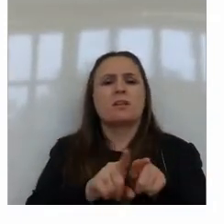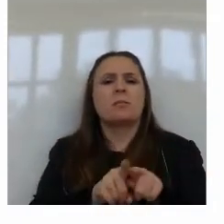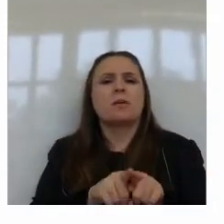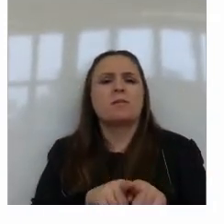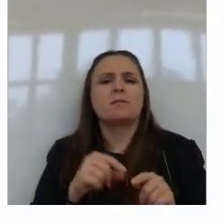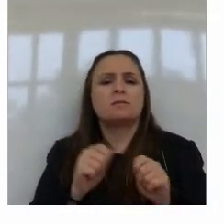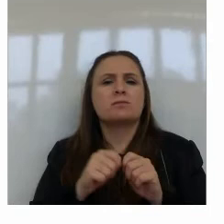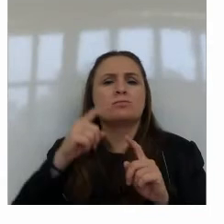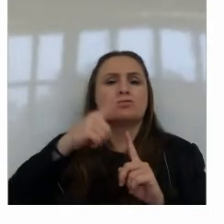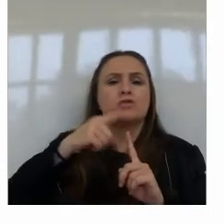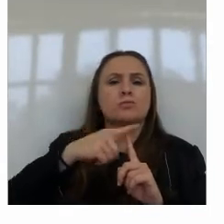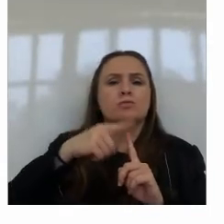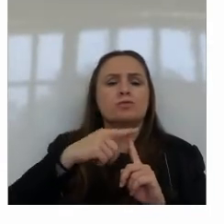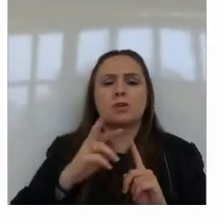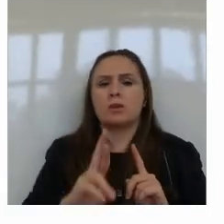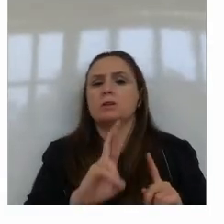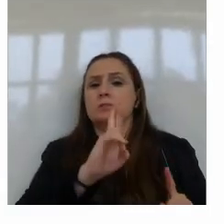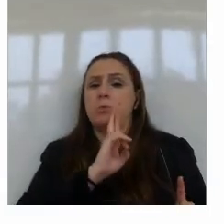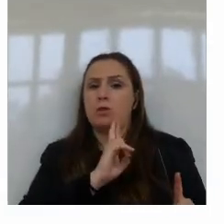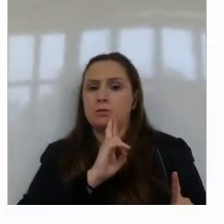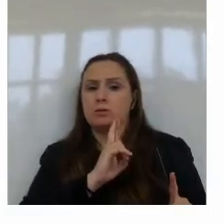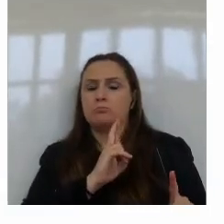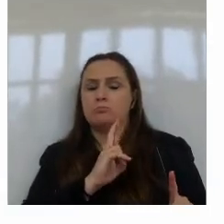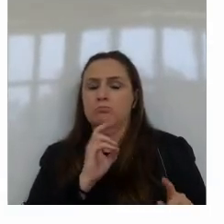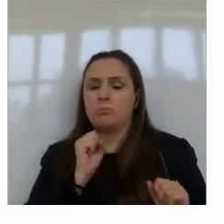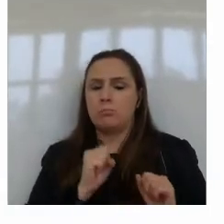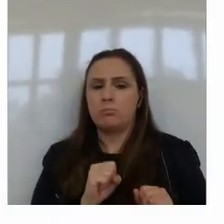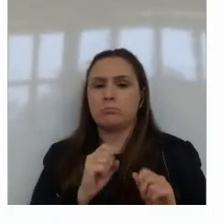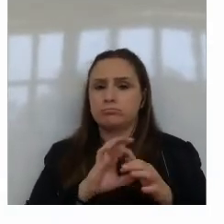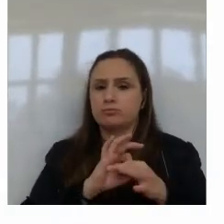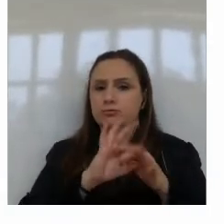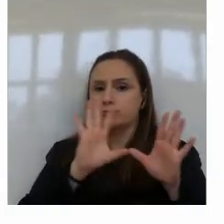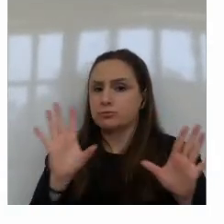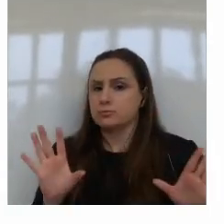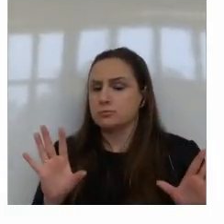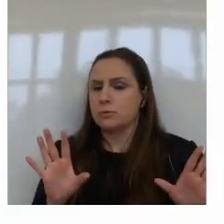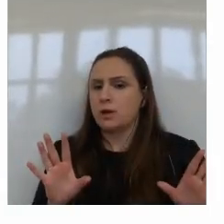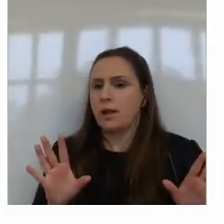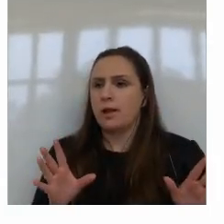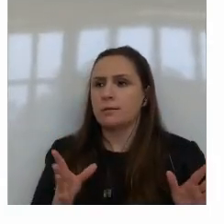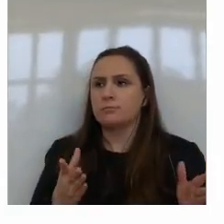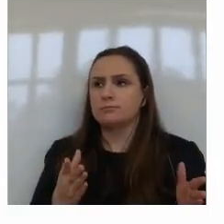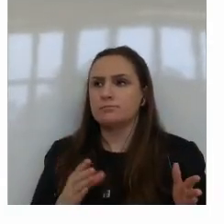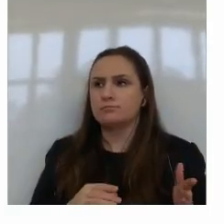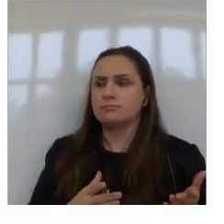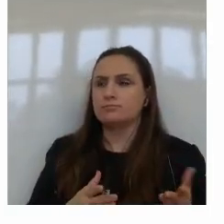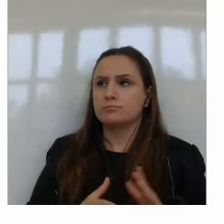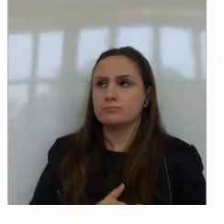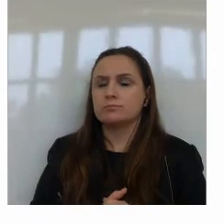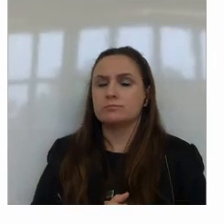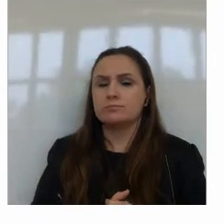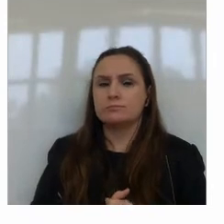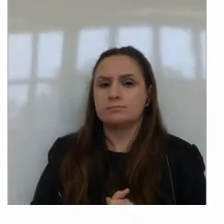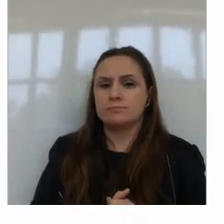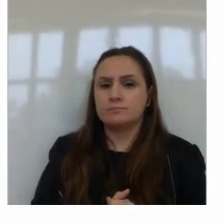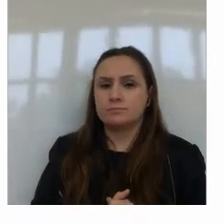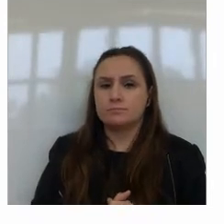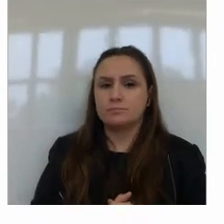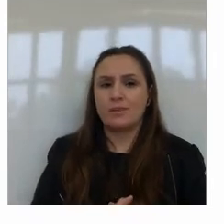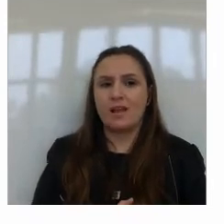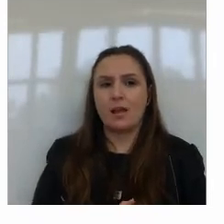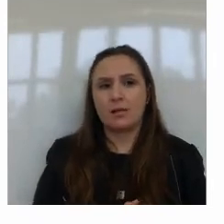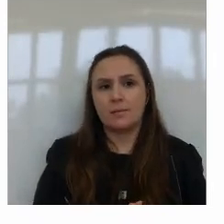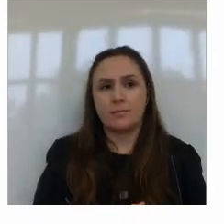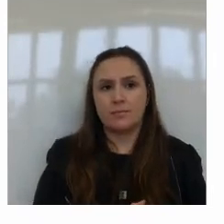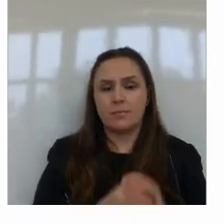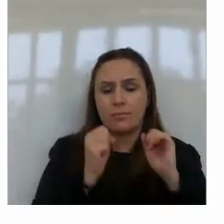envio, há também a configuração dos tipos de feedback, que o professor pode habilitar aqui, no momento da criação da